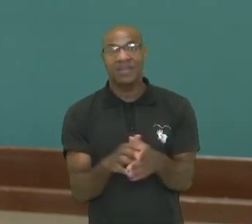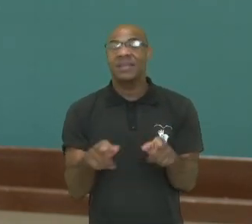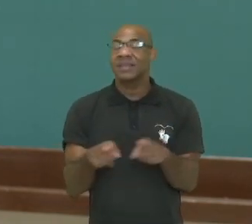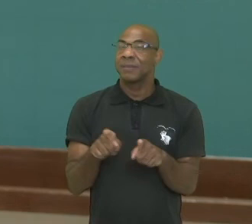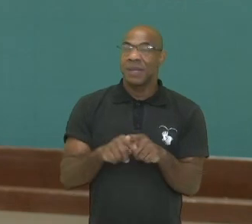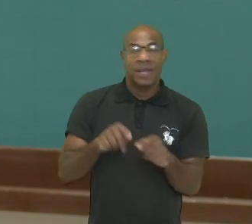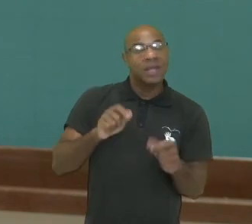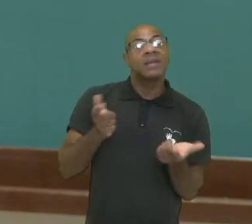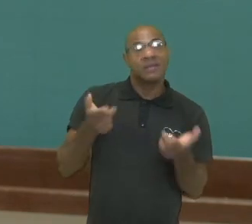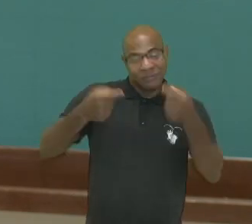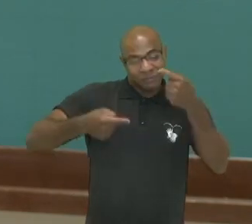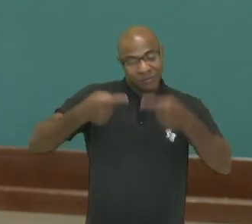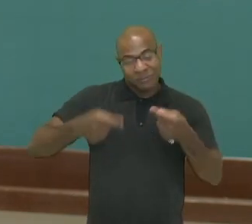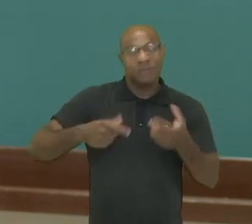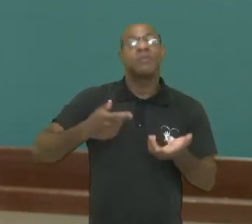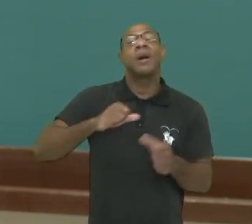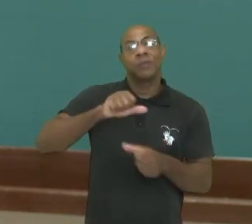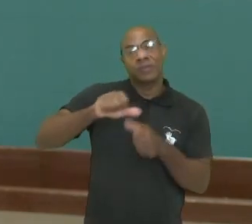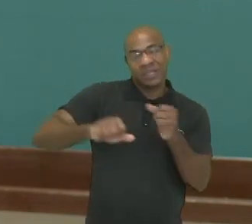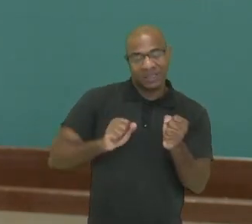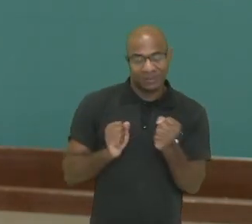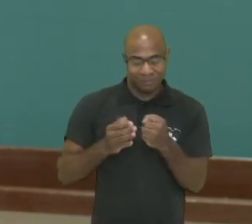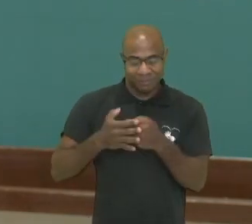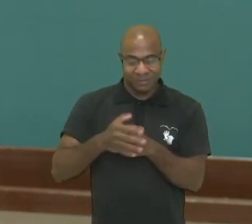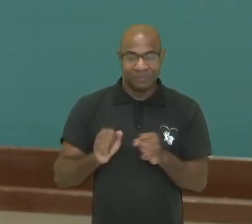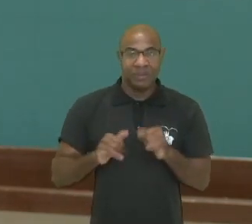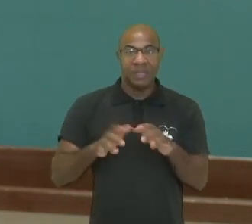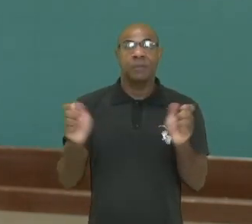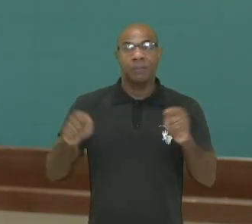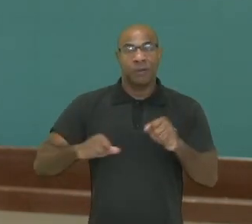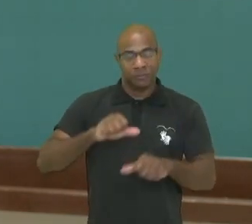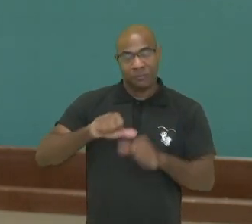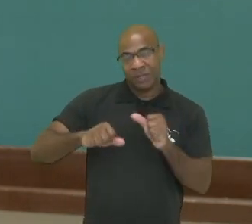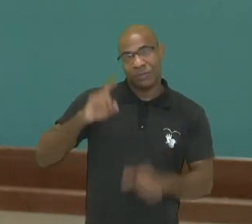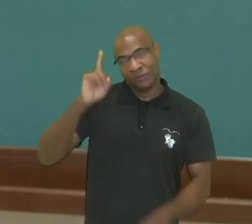que a pandemia pode produzir no cotidiano e hábitos.